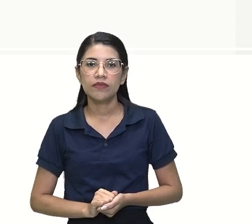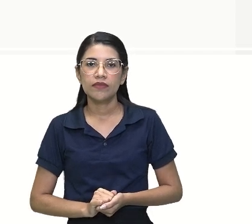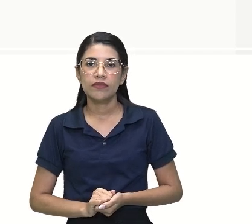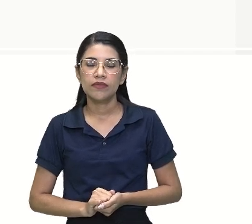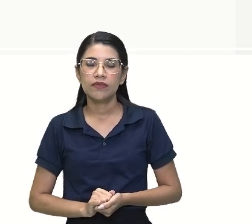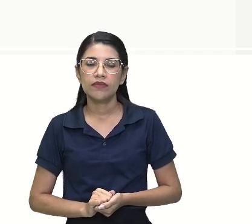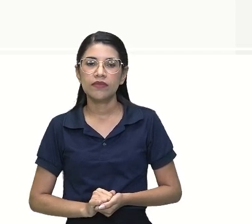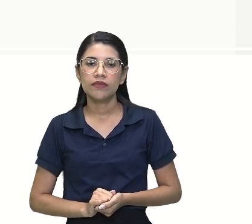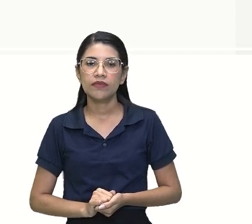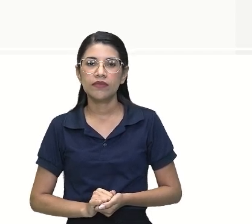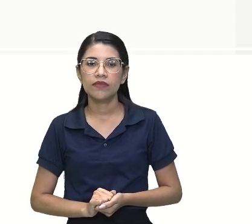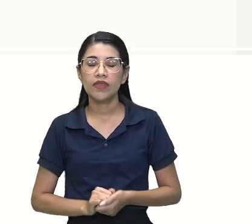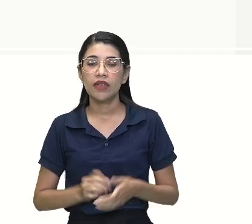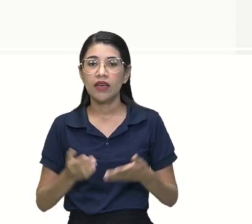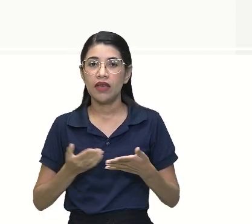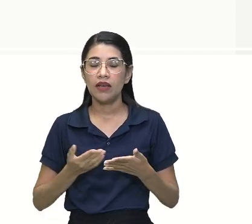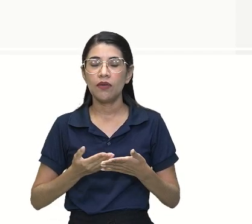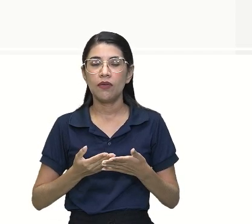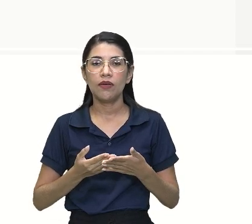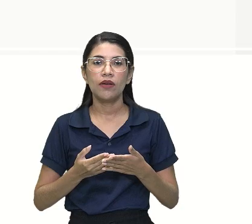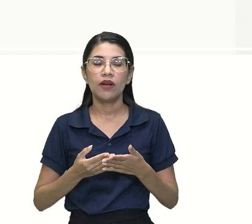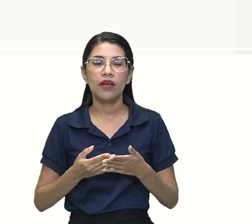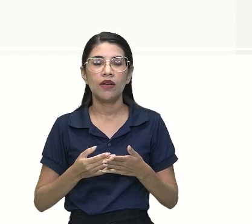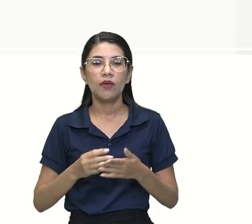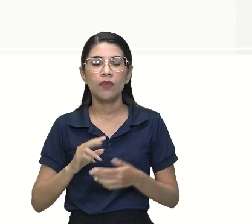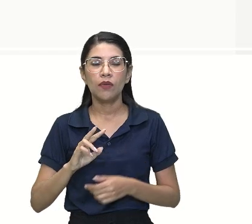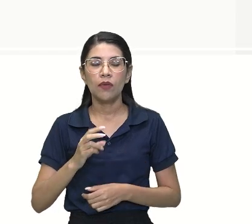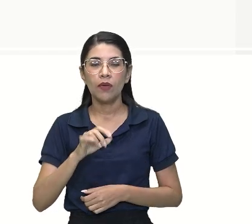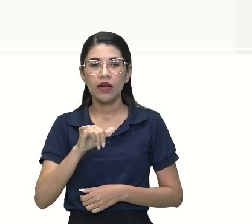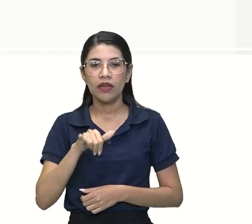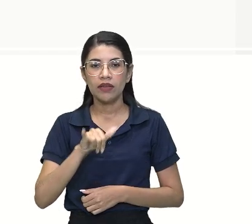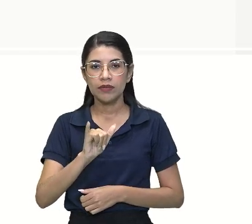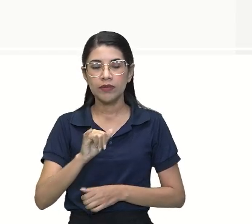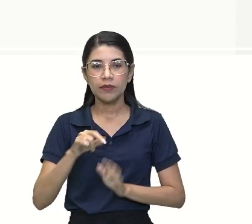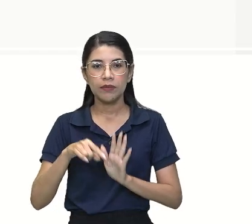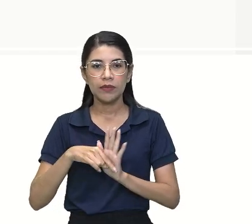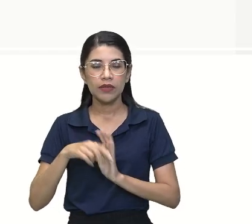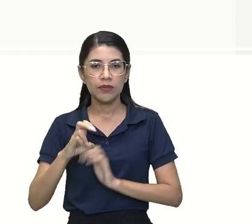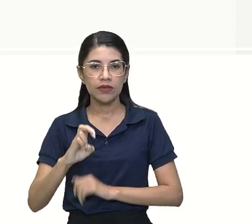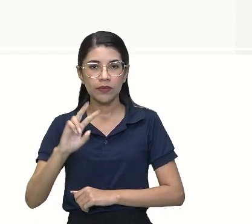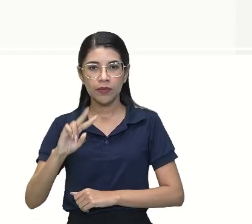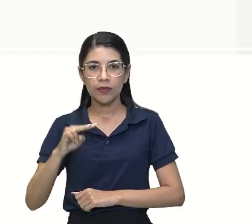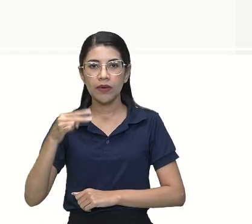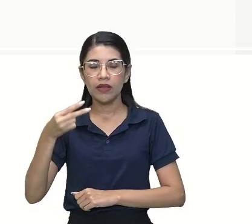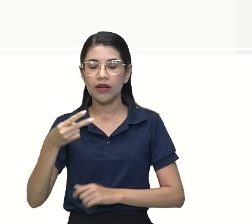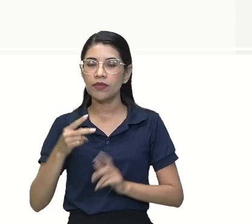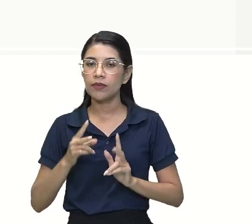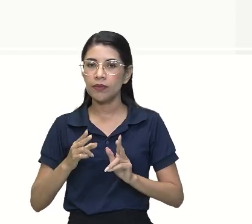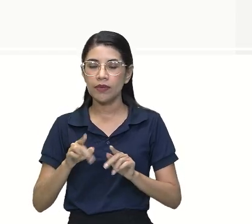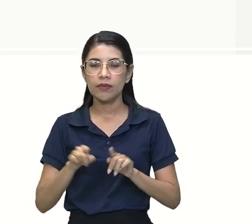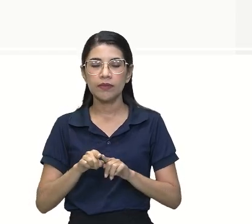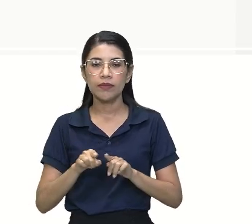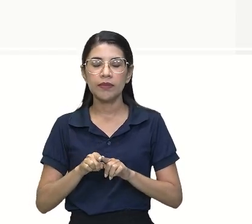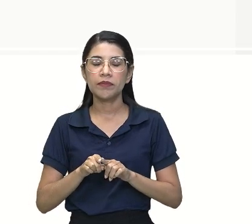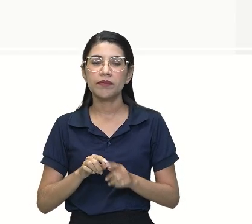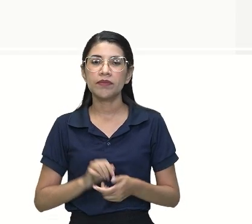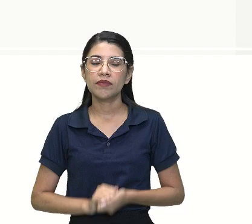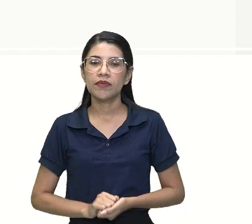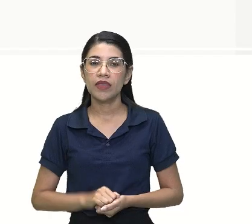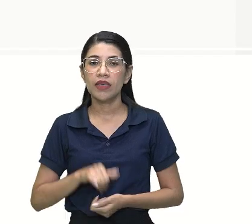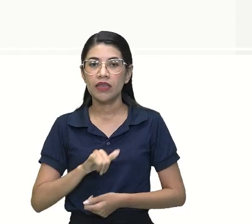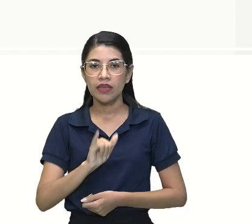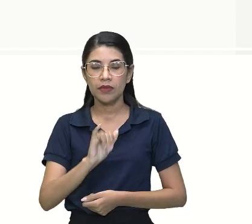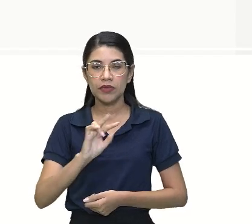O quadrado de y menos 5, como é que a gente vai escrever isso? Do mesmo jeito. Quadrado do